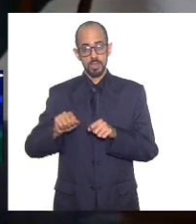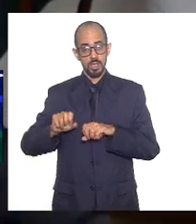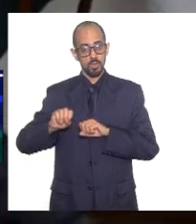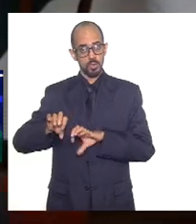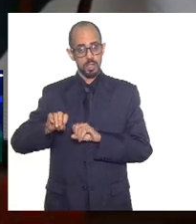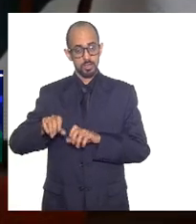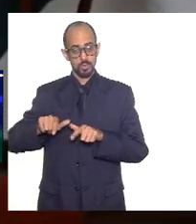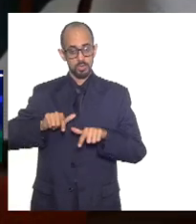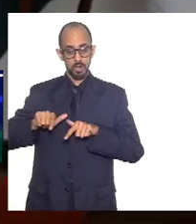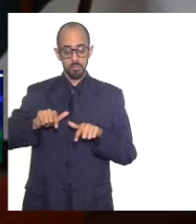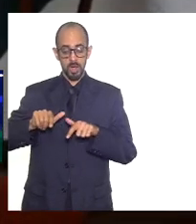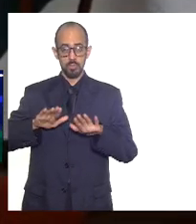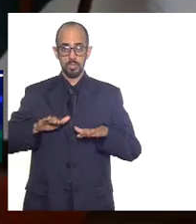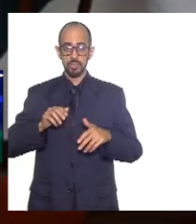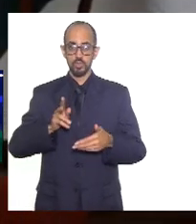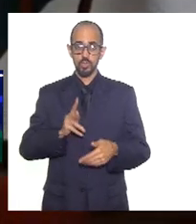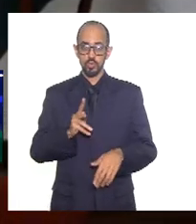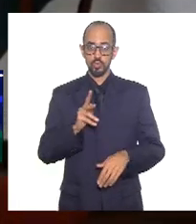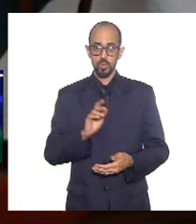foi se perpetuando.